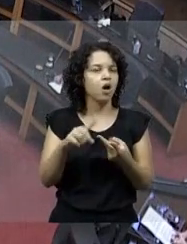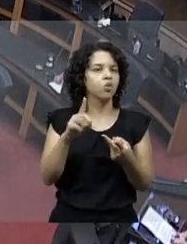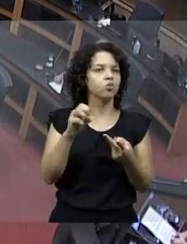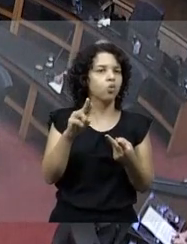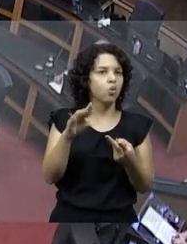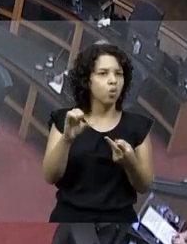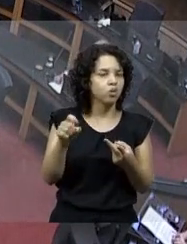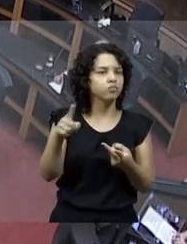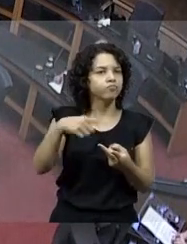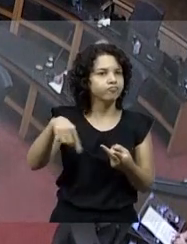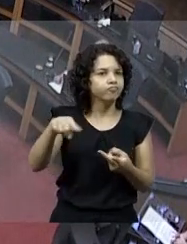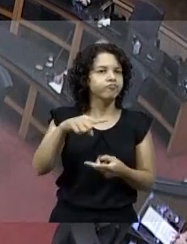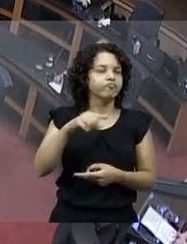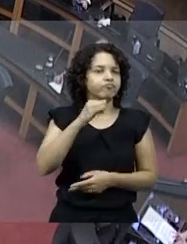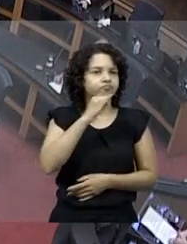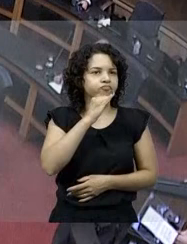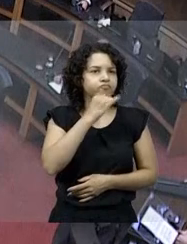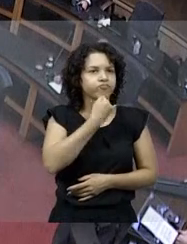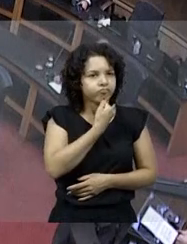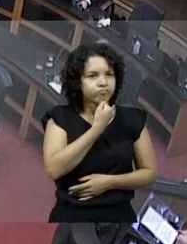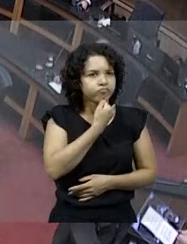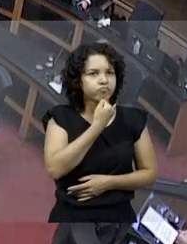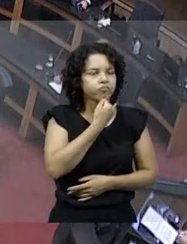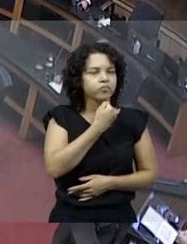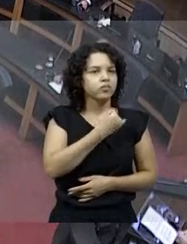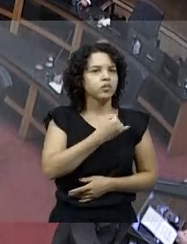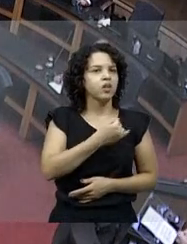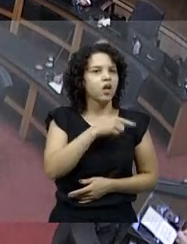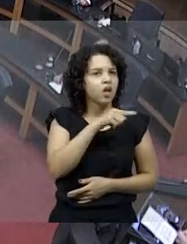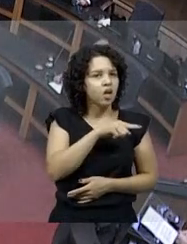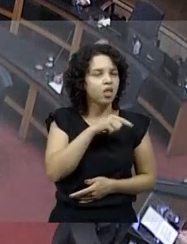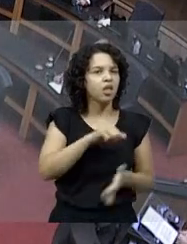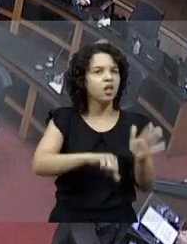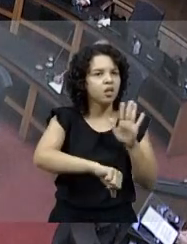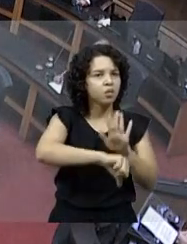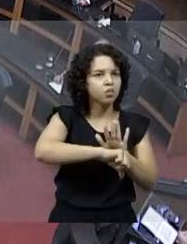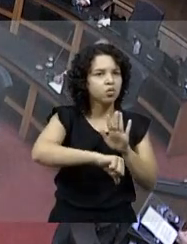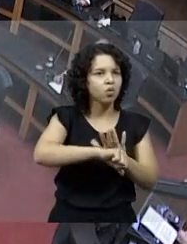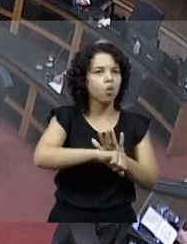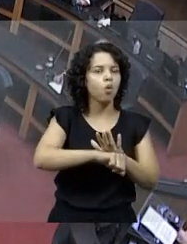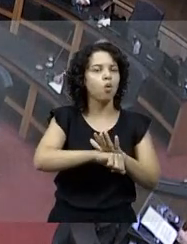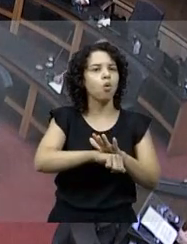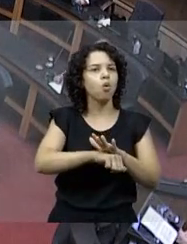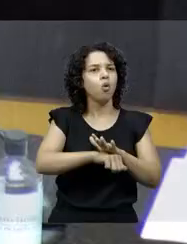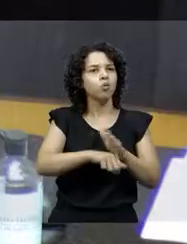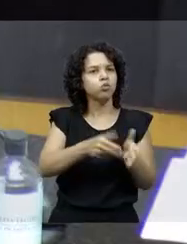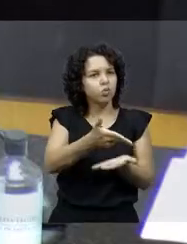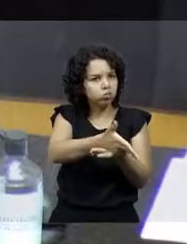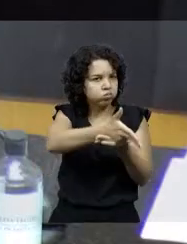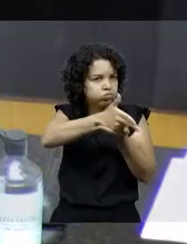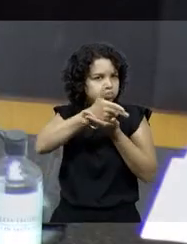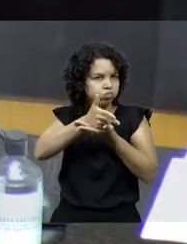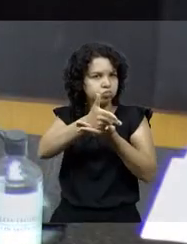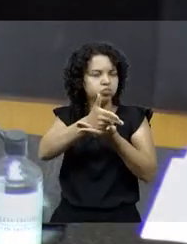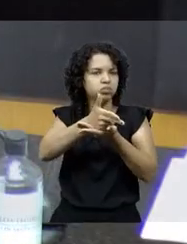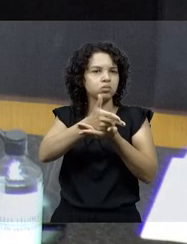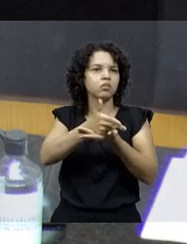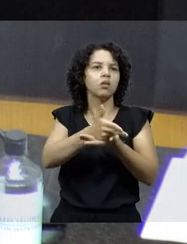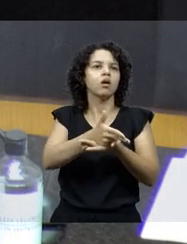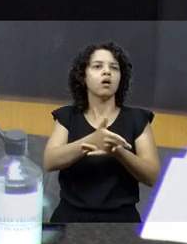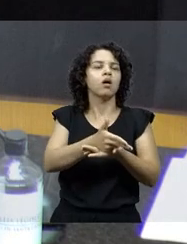é uma tristeza para a comunidade. Um bandido com fuzil num período de... Só mais um minuto,